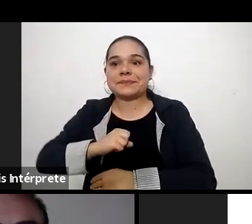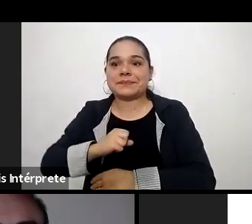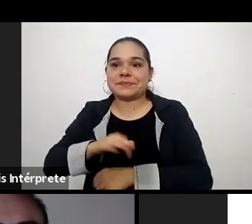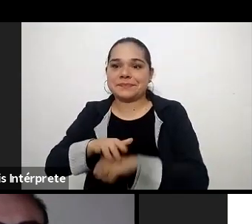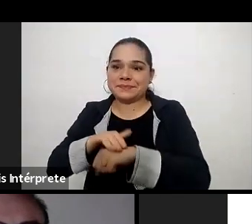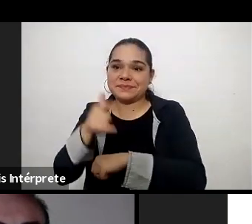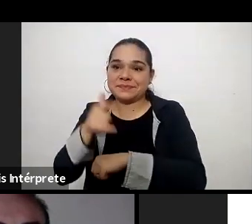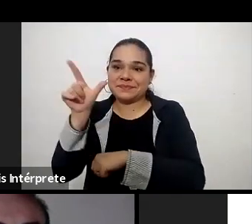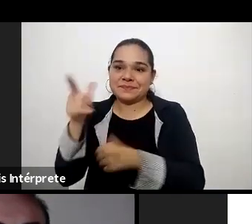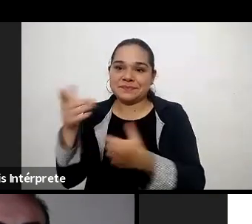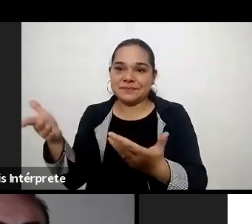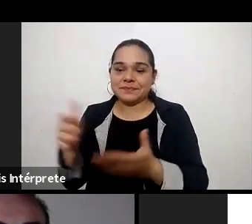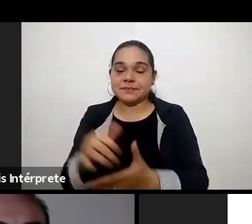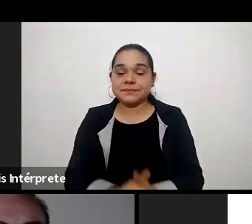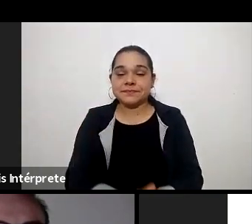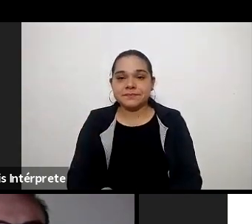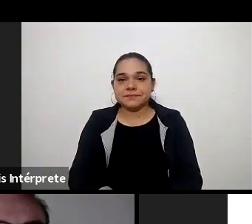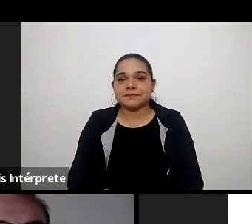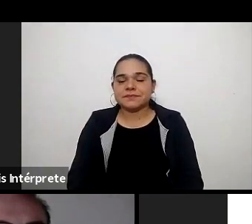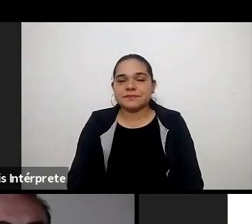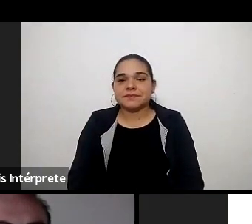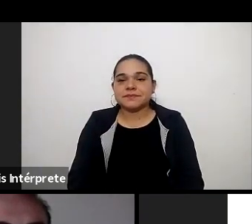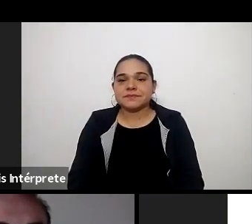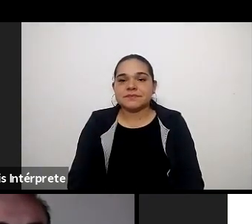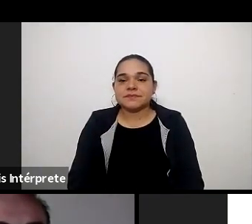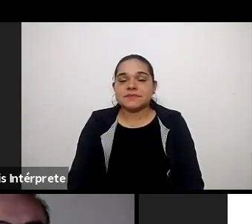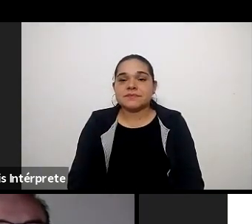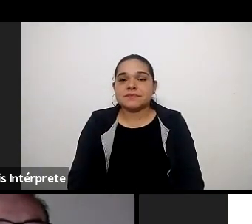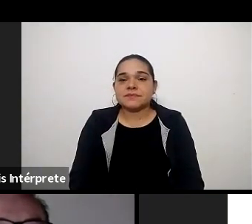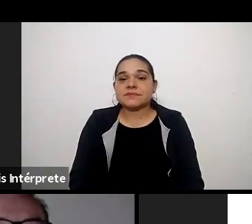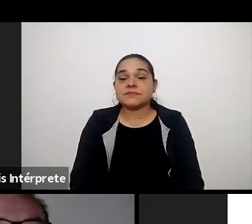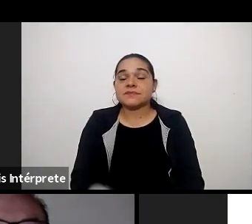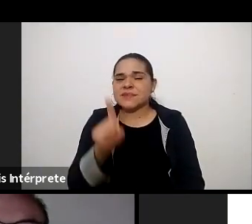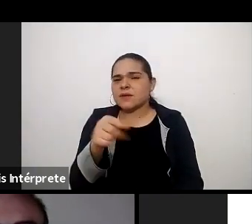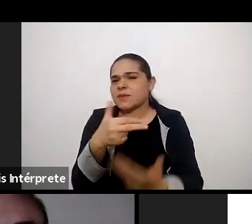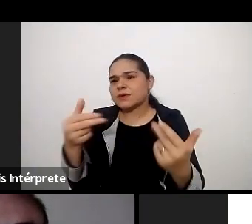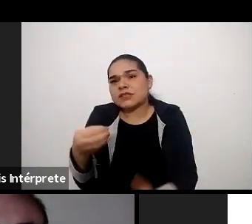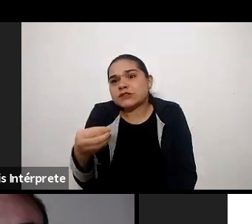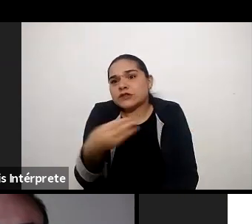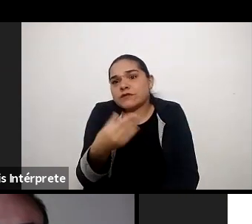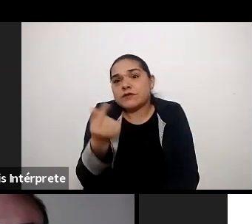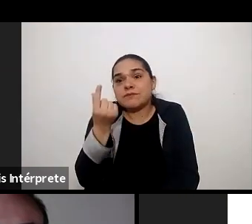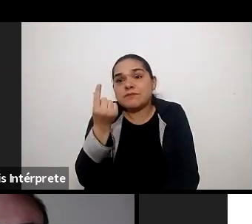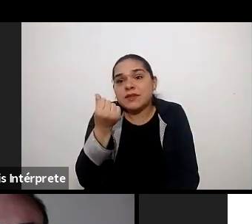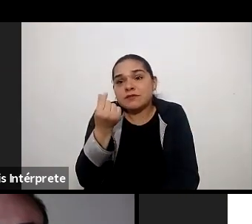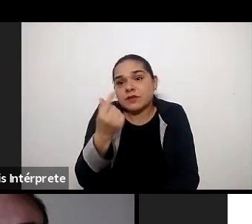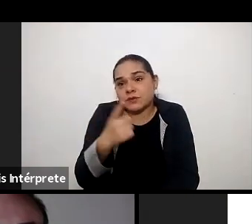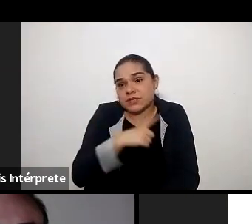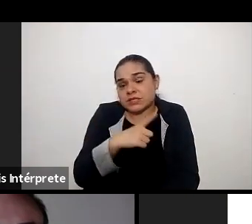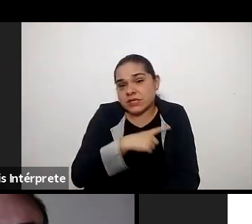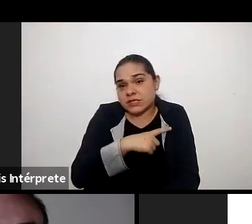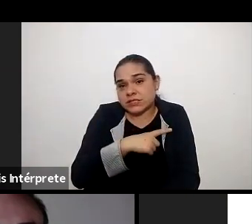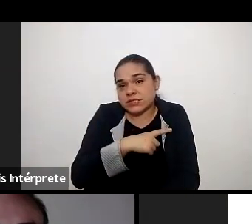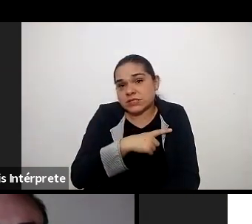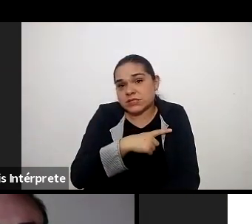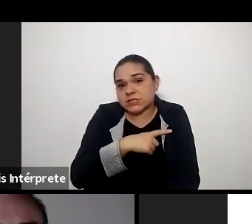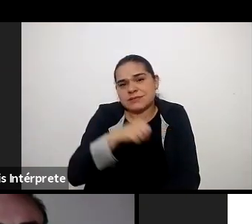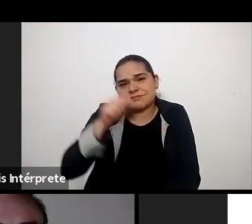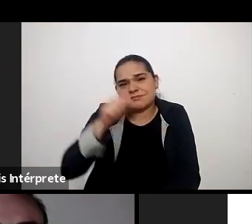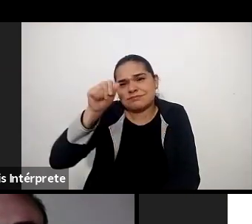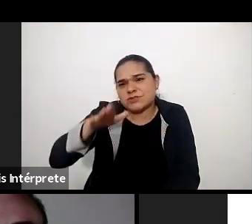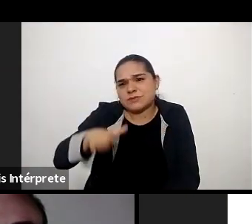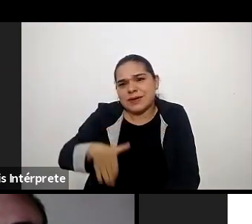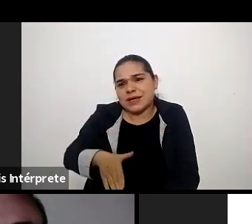operadoras já todo mundo tem aí mas é um fato novo e pelo valor que você tem é muito